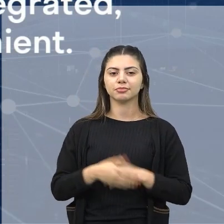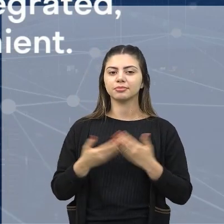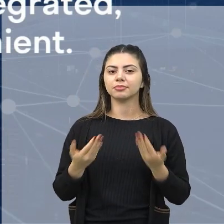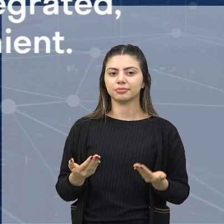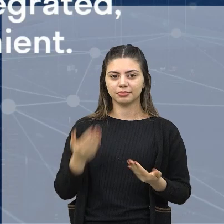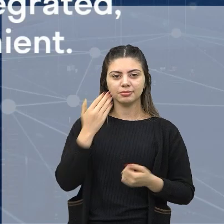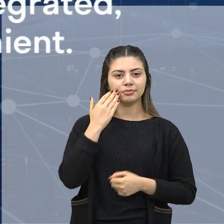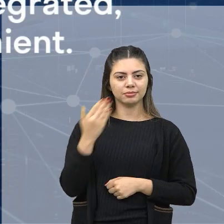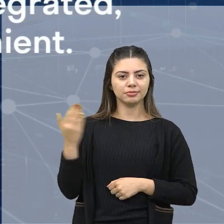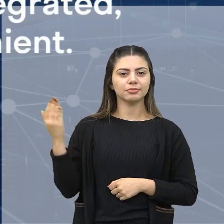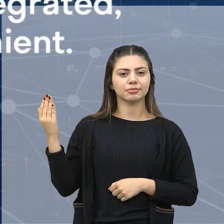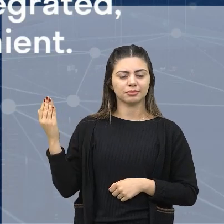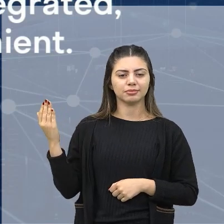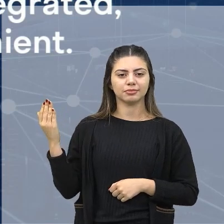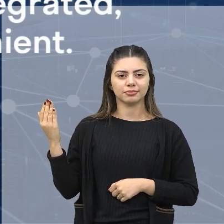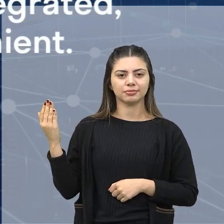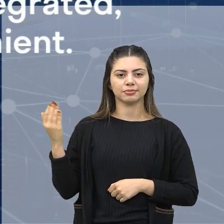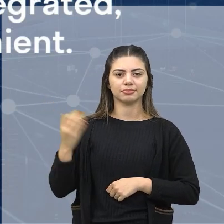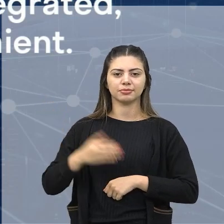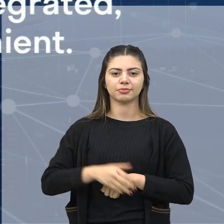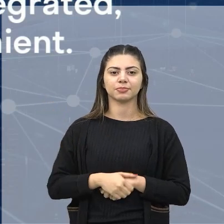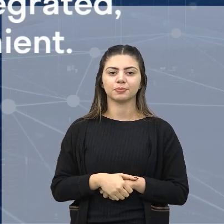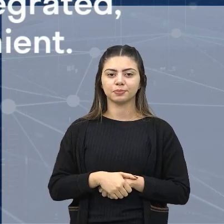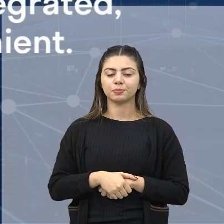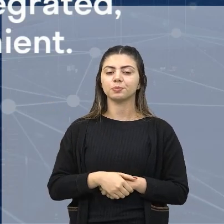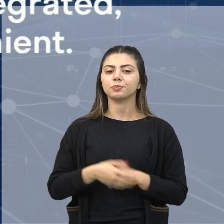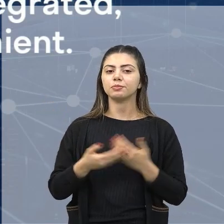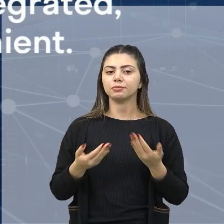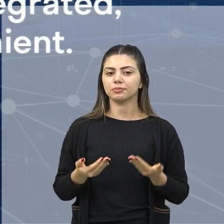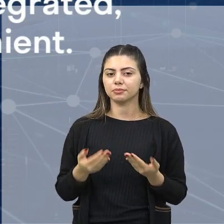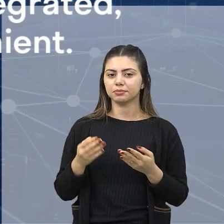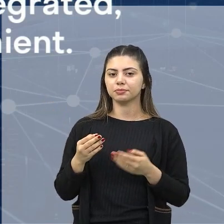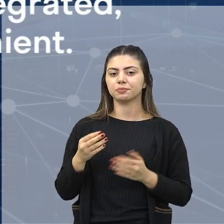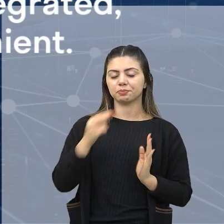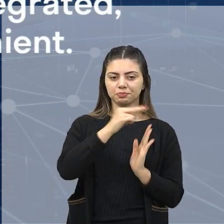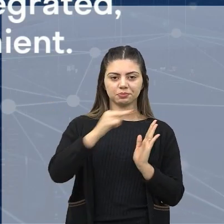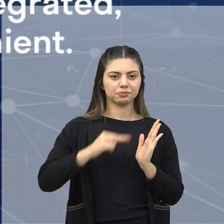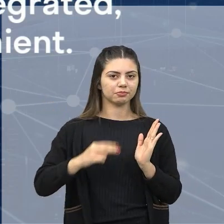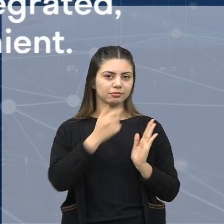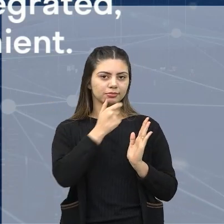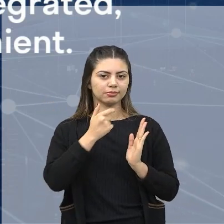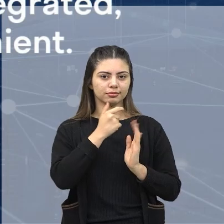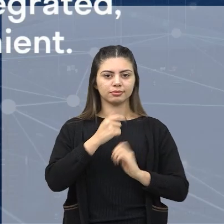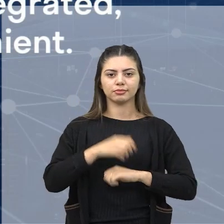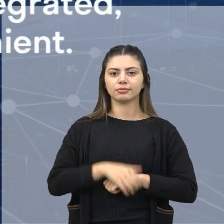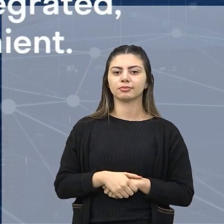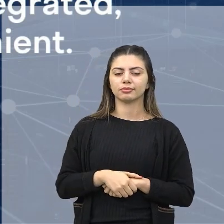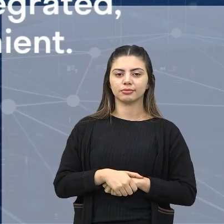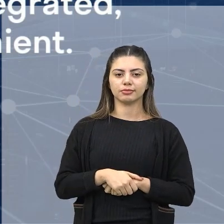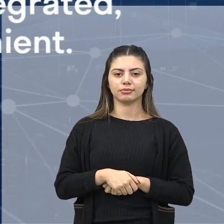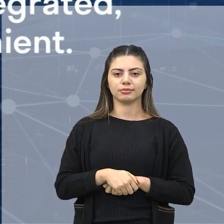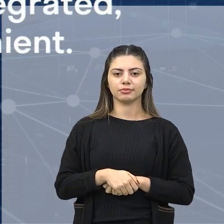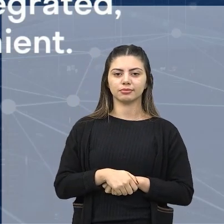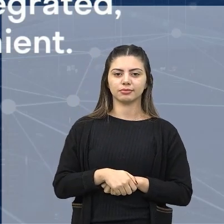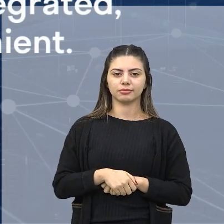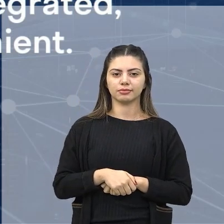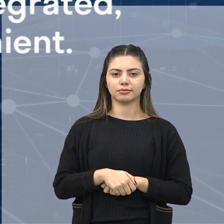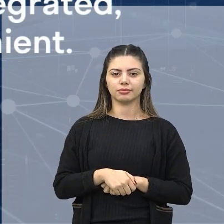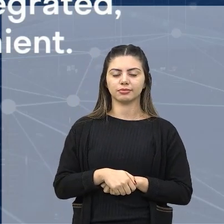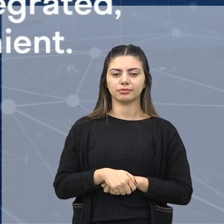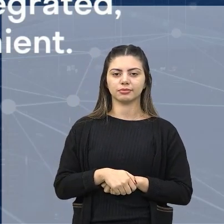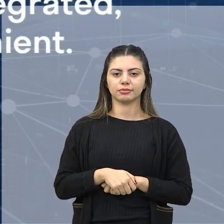Então olha só. Imagine living in a smart city where everything